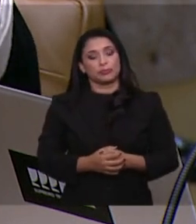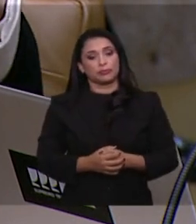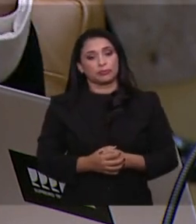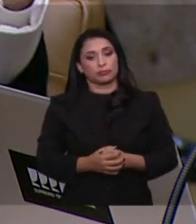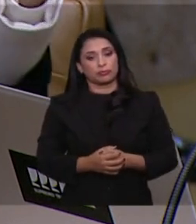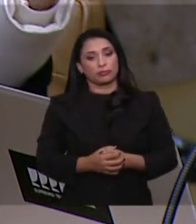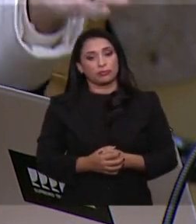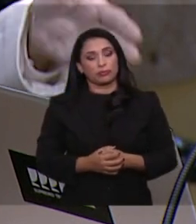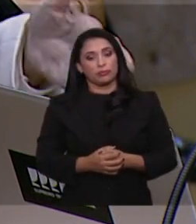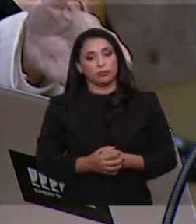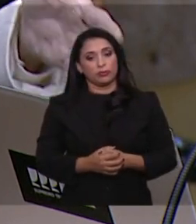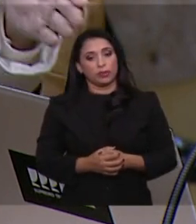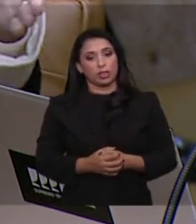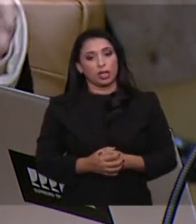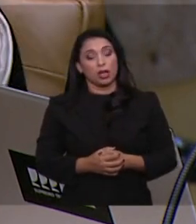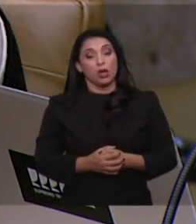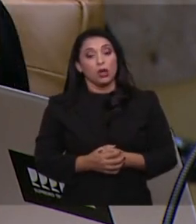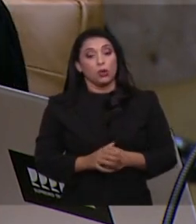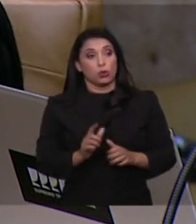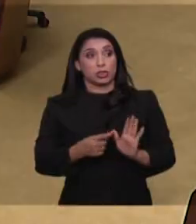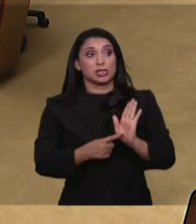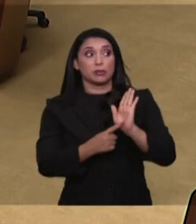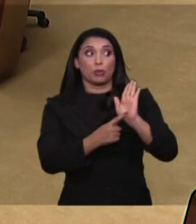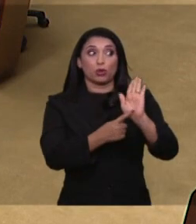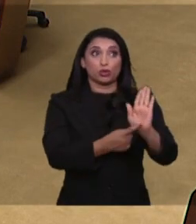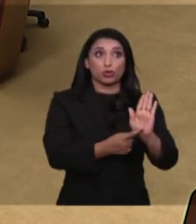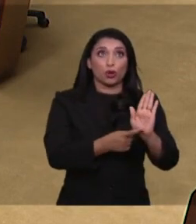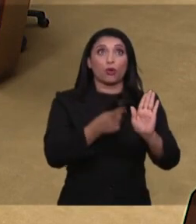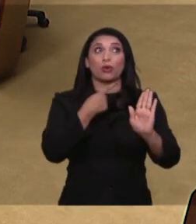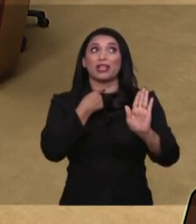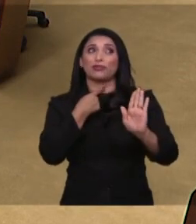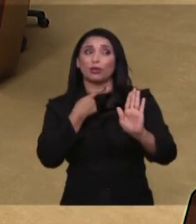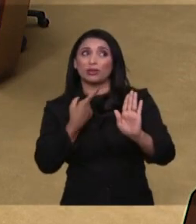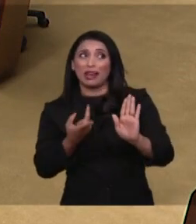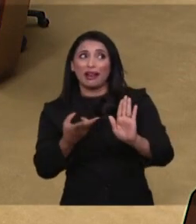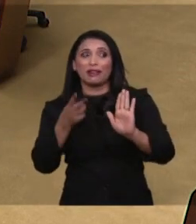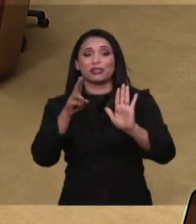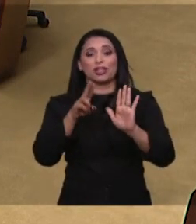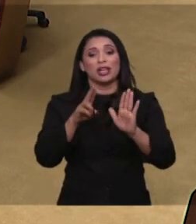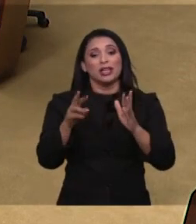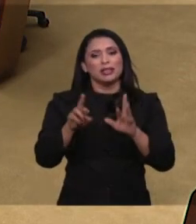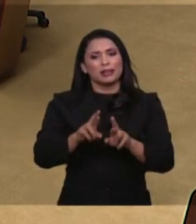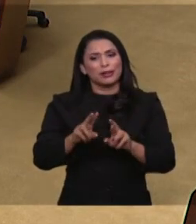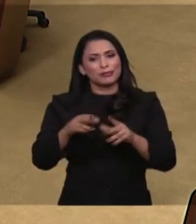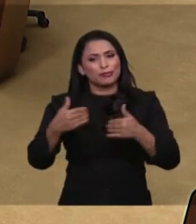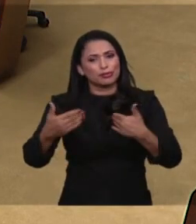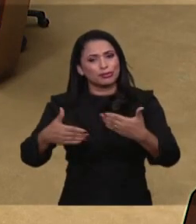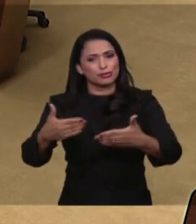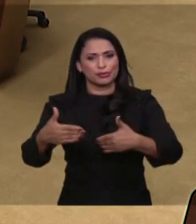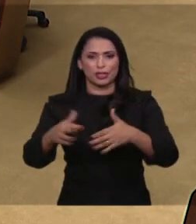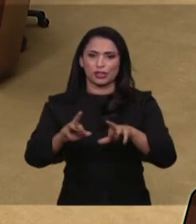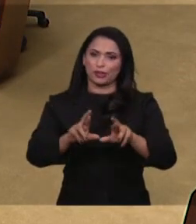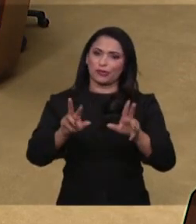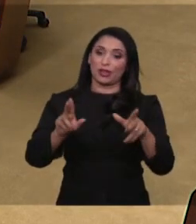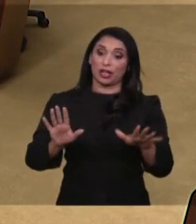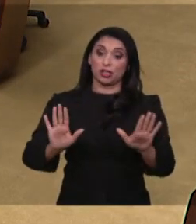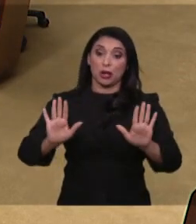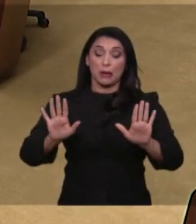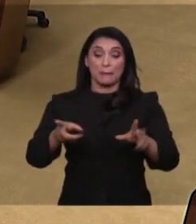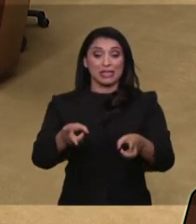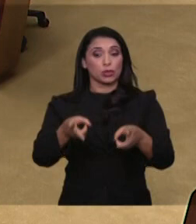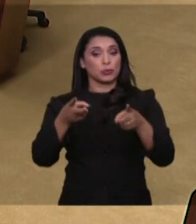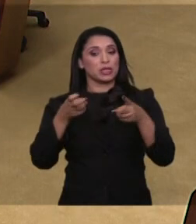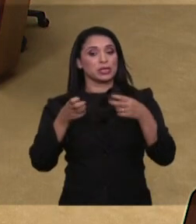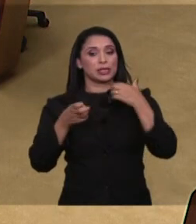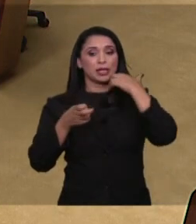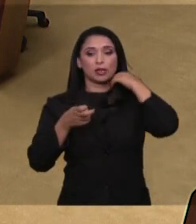entre o que se quis afirmar, o que se afirmou, a norma é viva, tem uma longa trajetória. Mas me parece que,